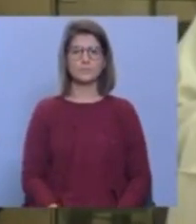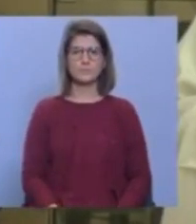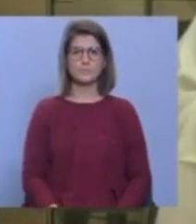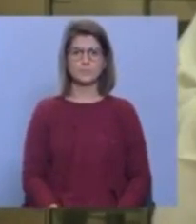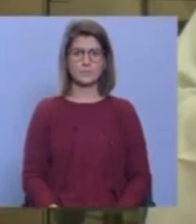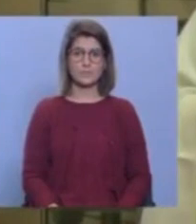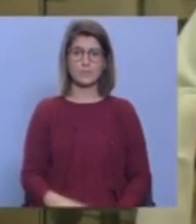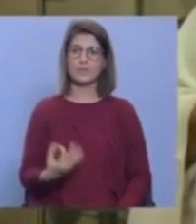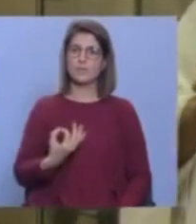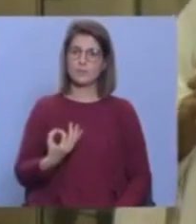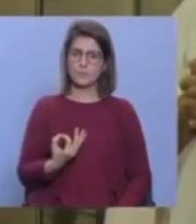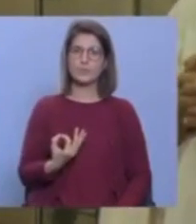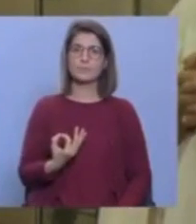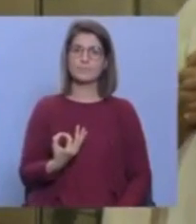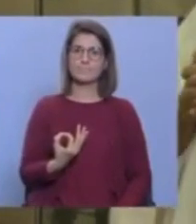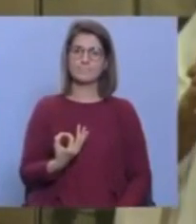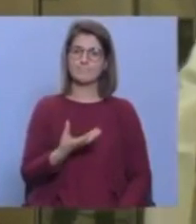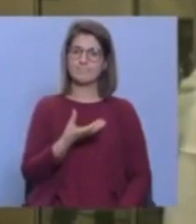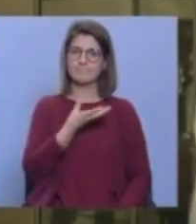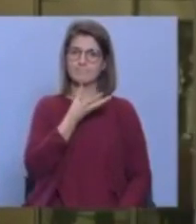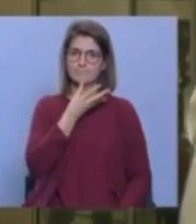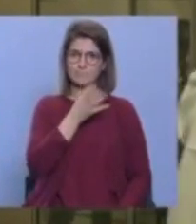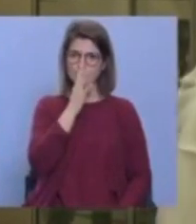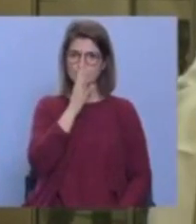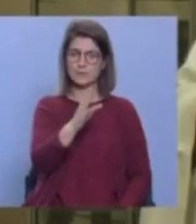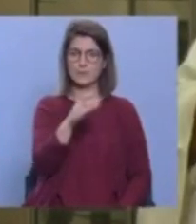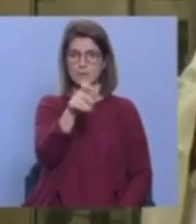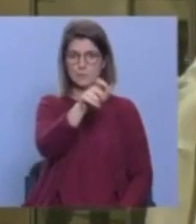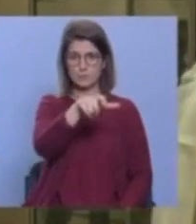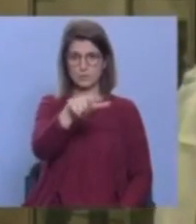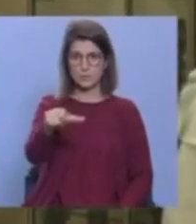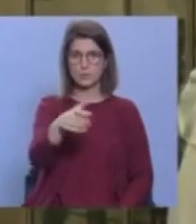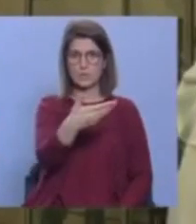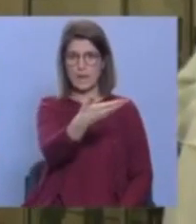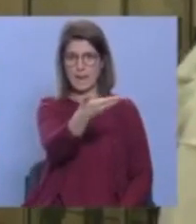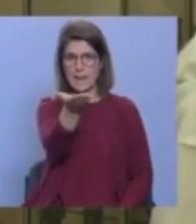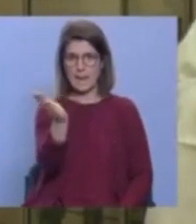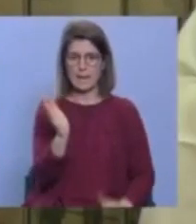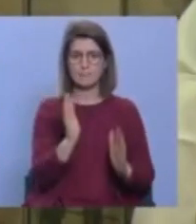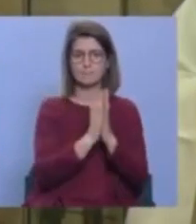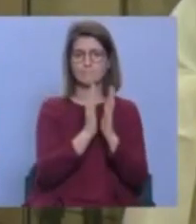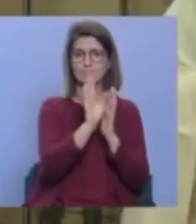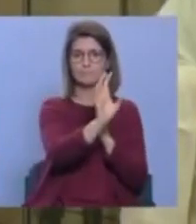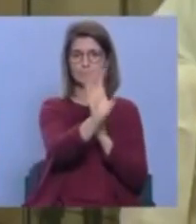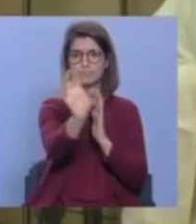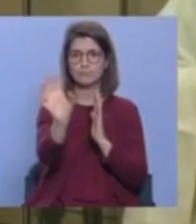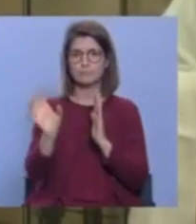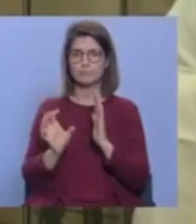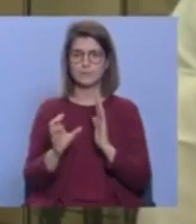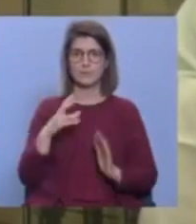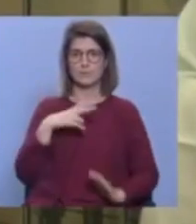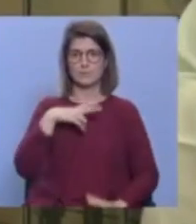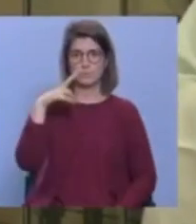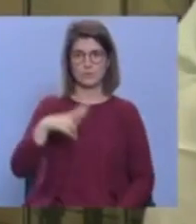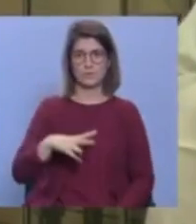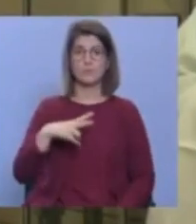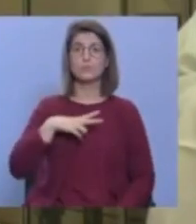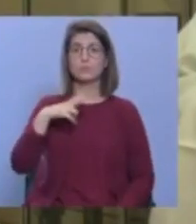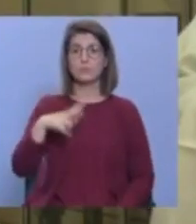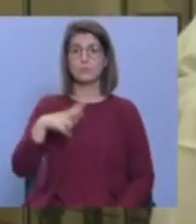de proximidade a todos aqueles que nas dioceses portuguesas de